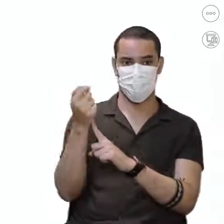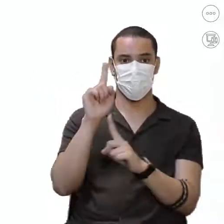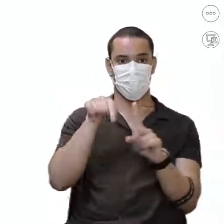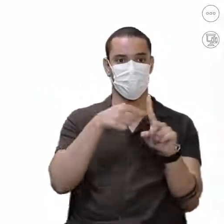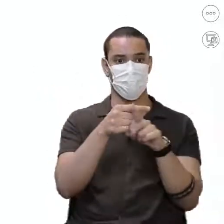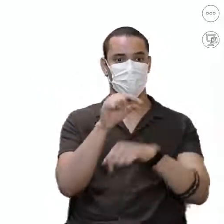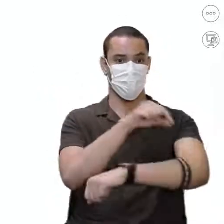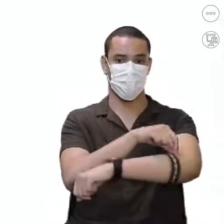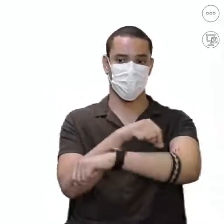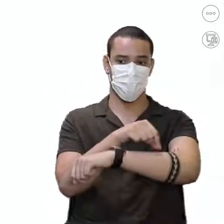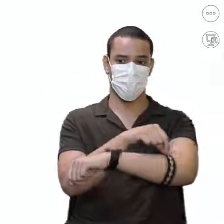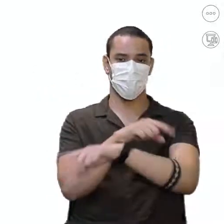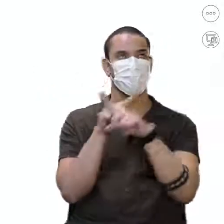pera lá, isso pode ser